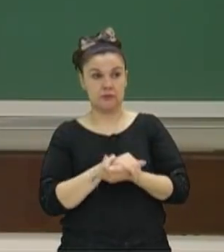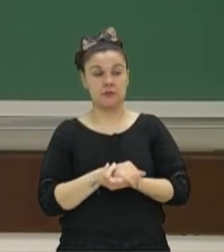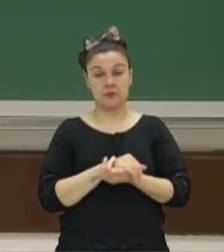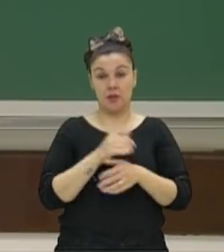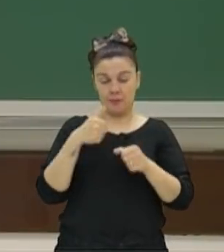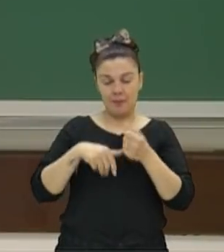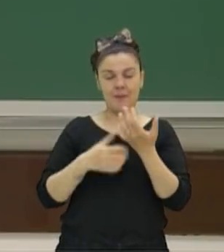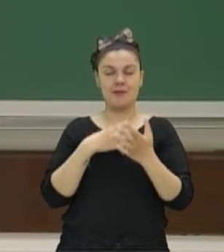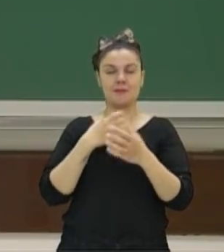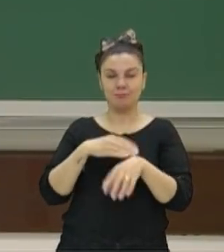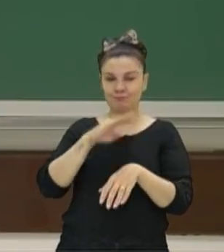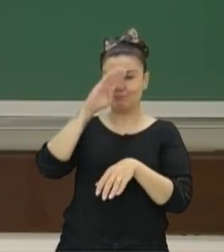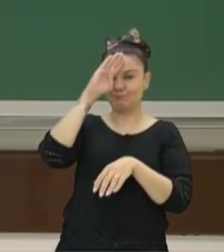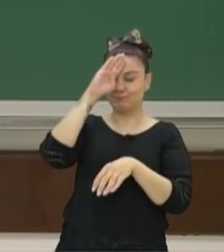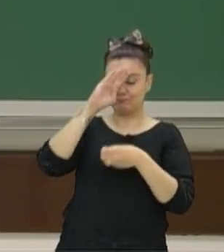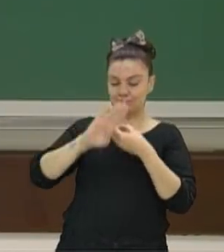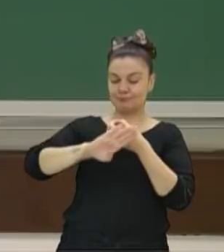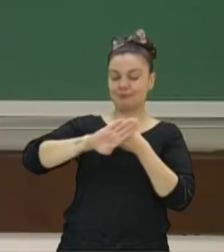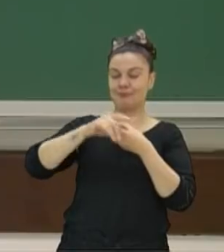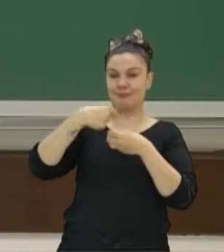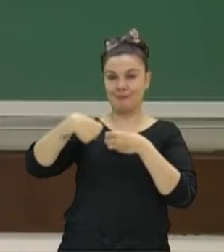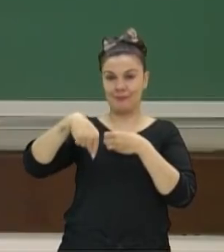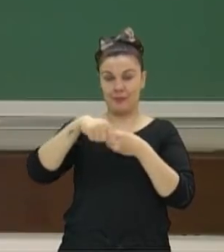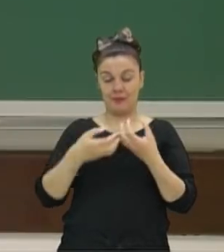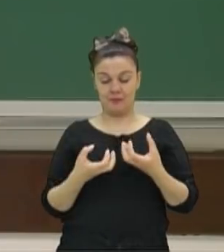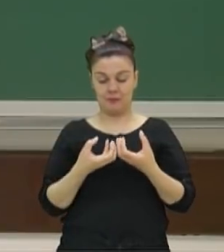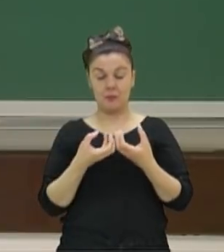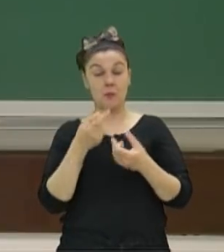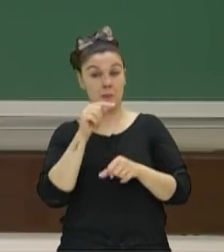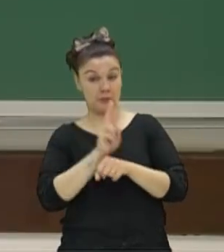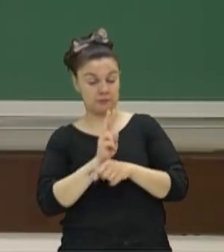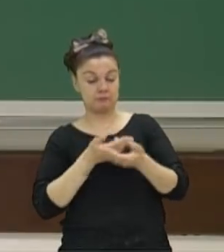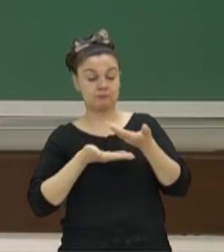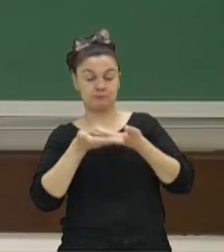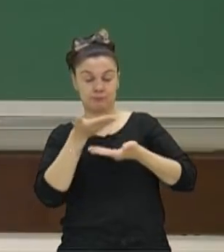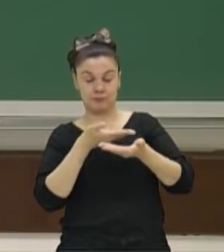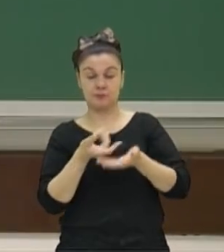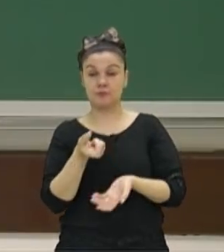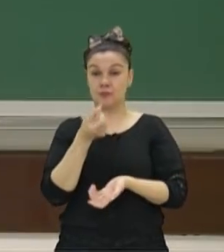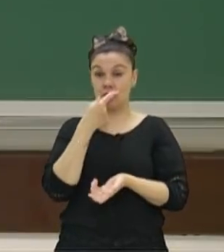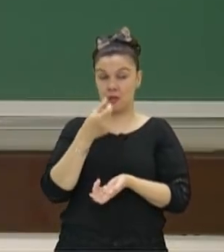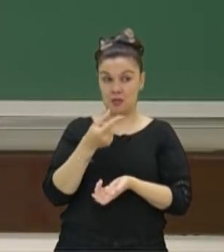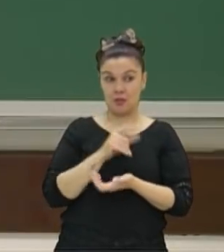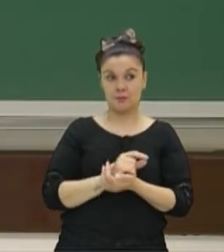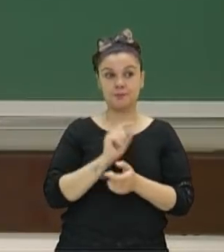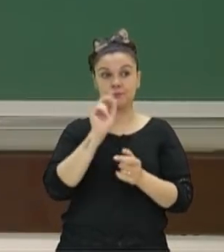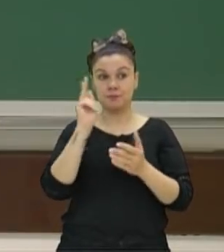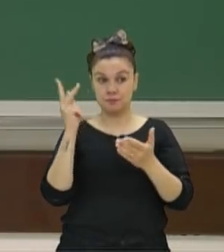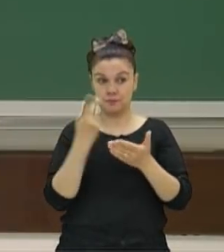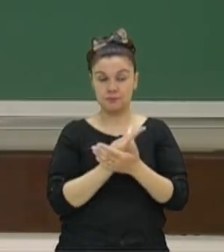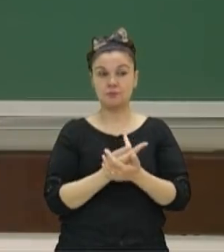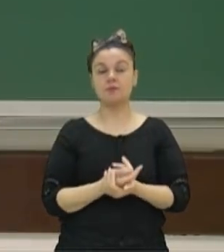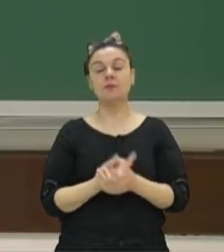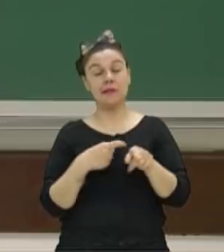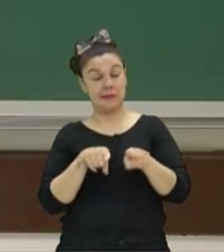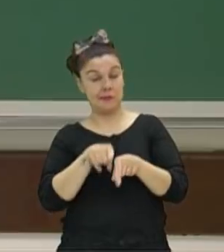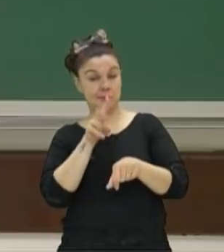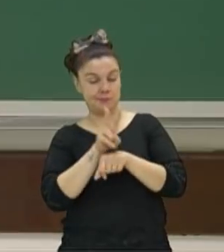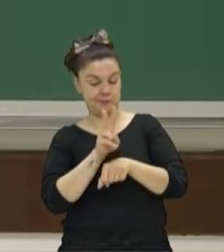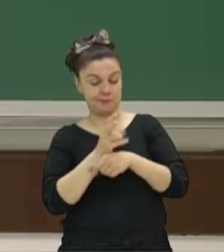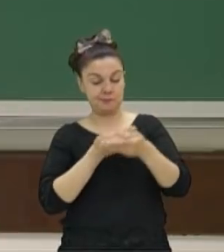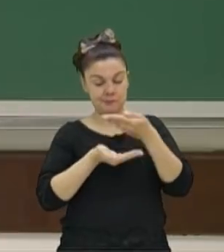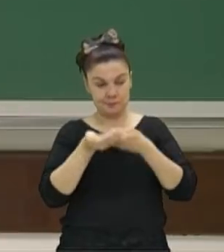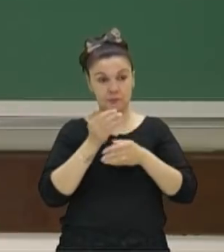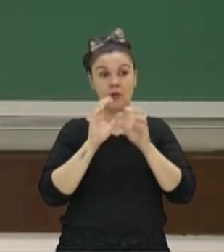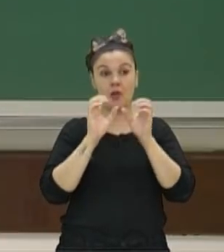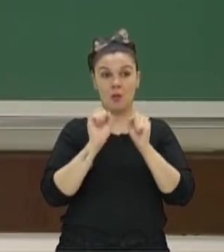enfebrada a região, tá? Então, tem que ser tratada essa inflamação, precisa descobrir, né, o que está causando ela e tratar, porque